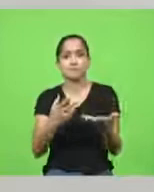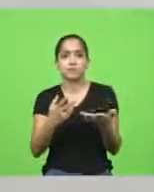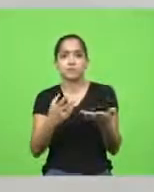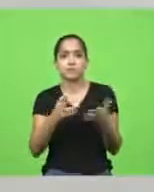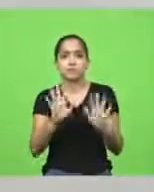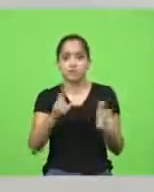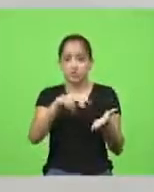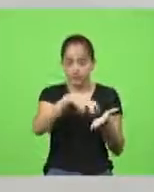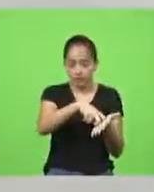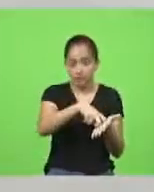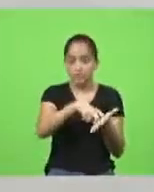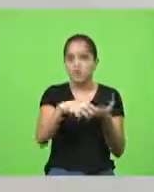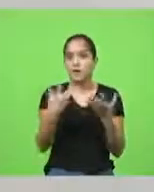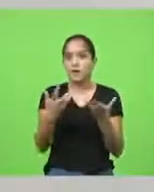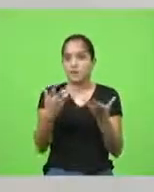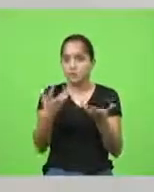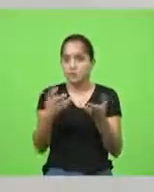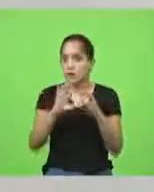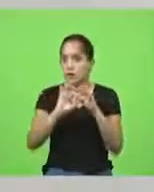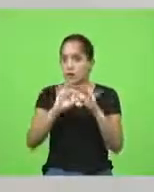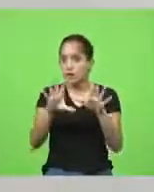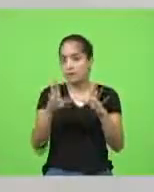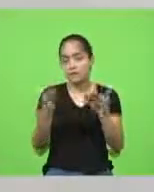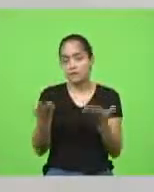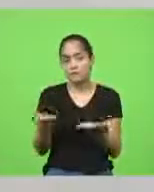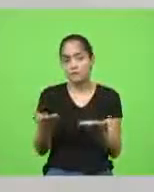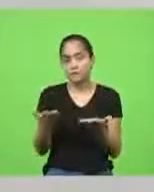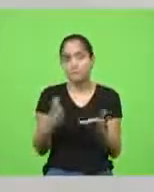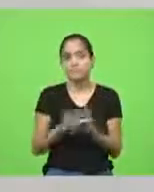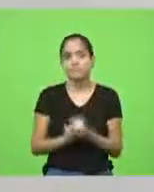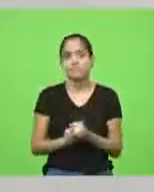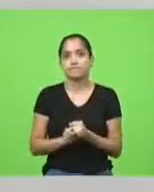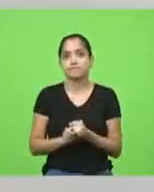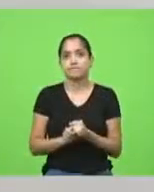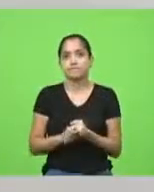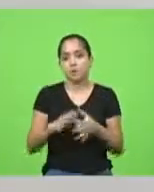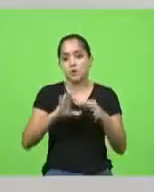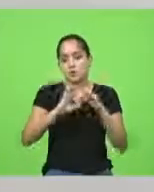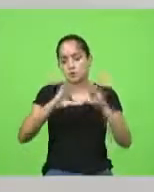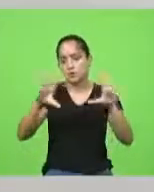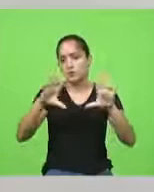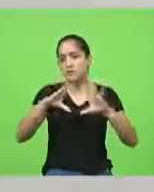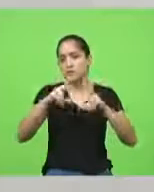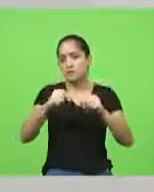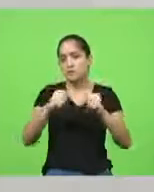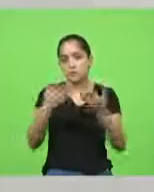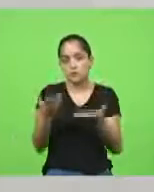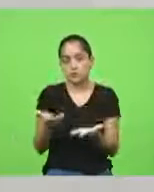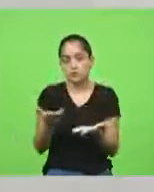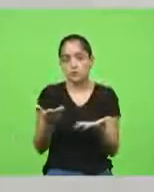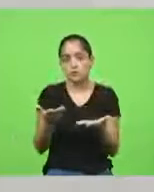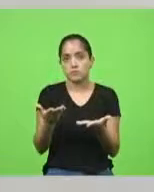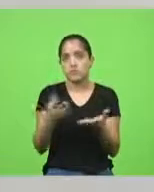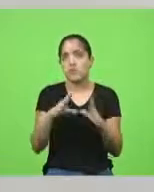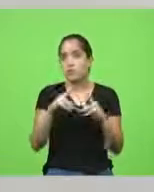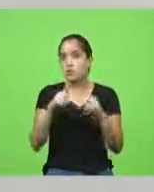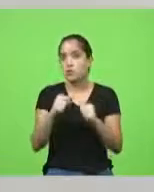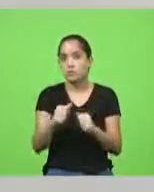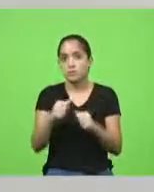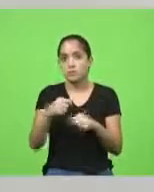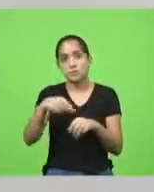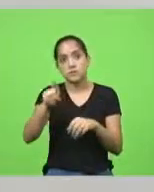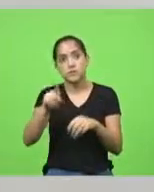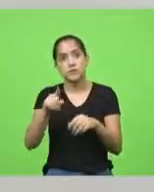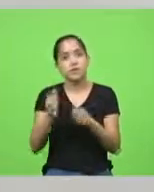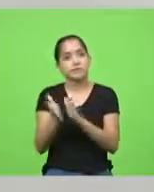Agora o Renato Duque quer sair também. O Vaccari quer sair também. Solta todo mundo então! Solta todo mundo e vão lá